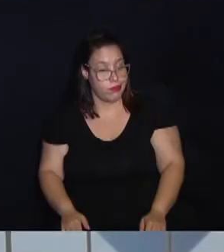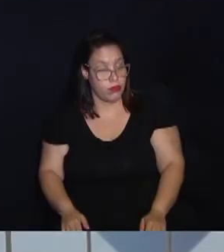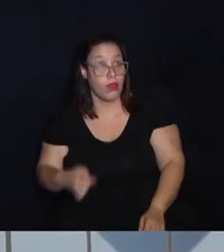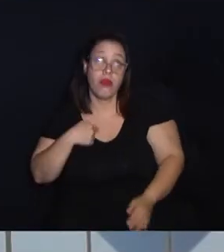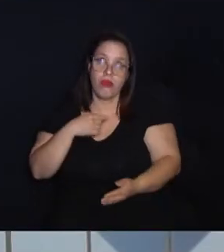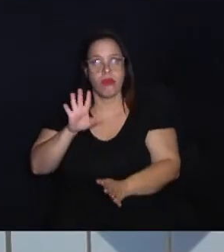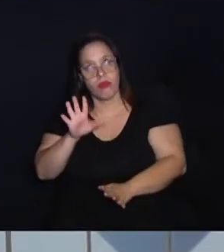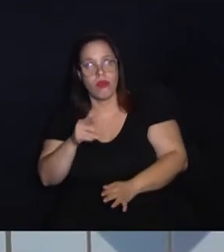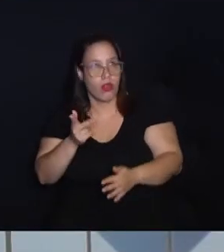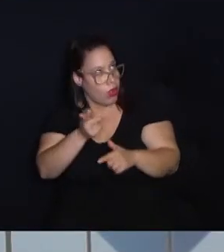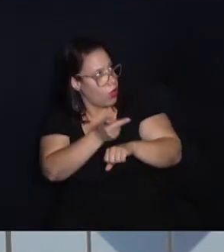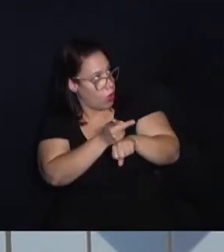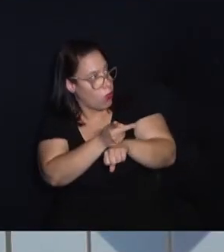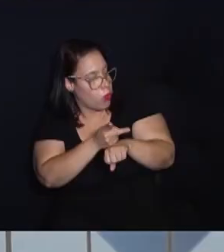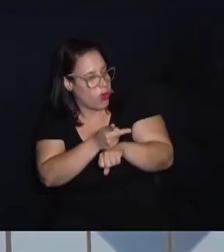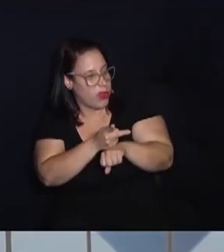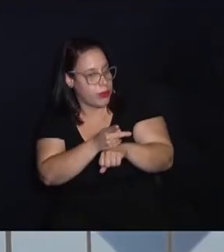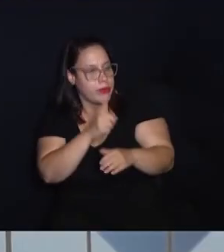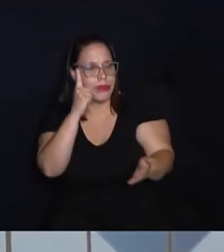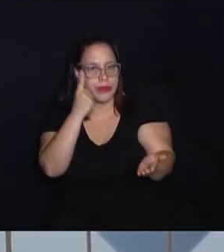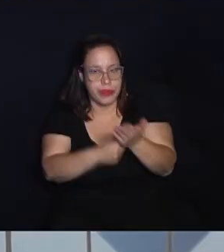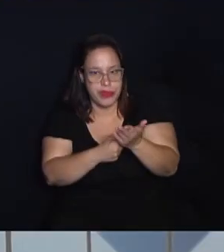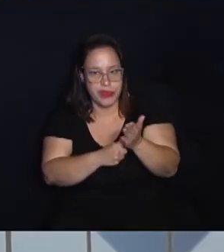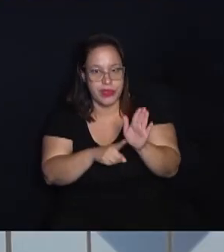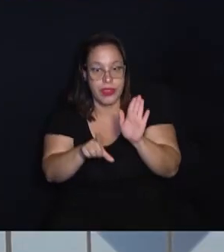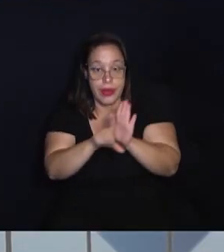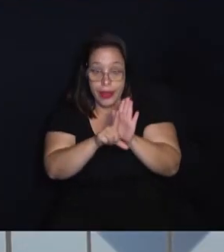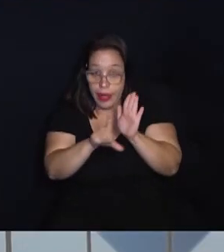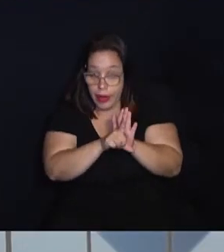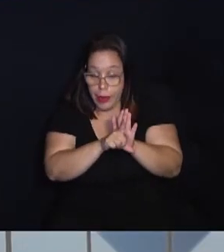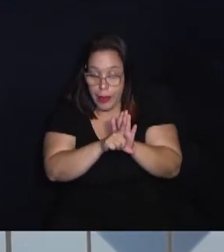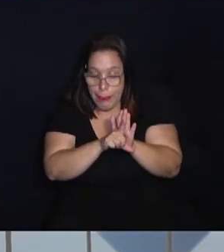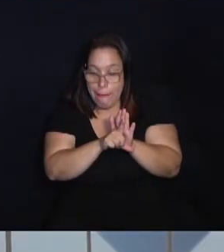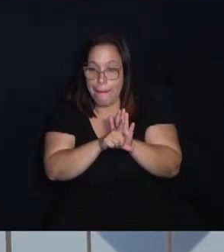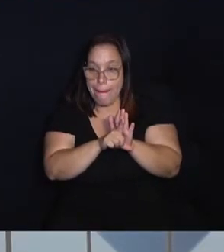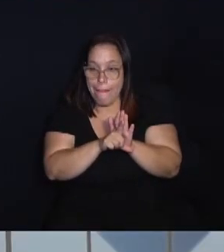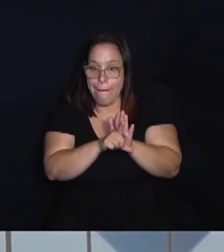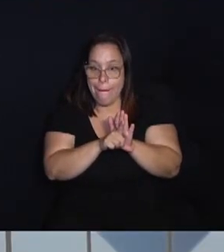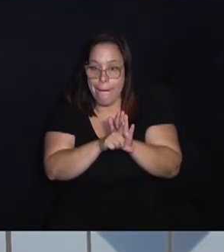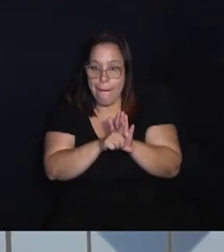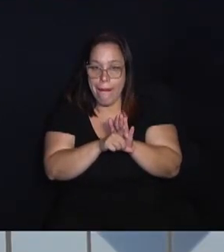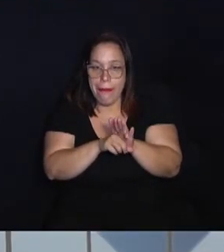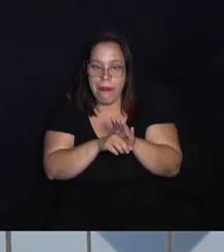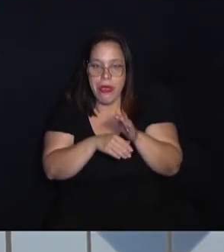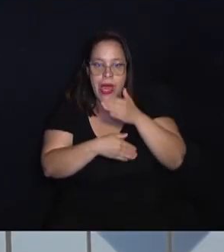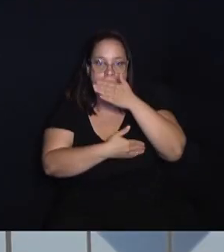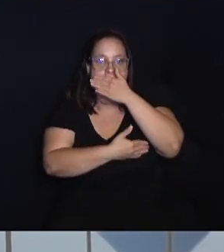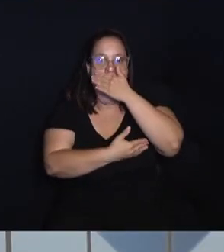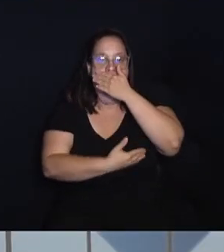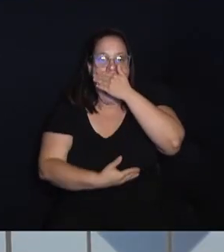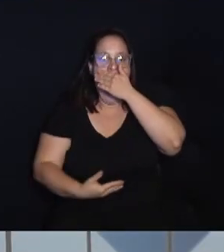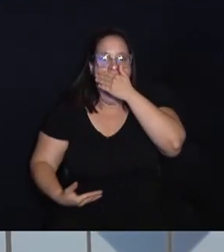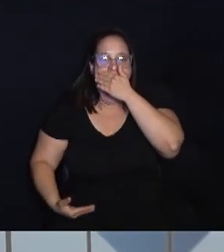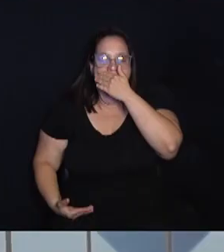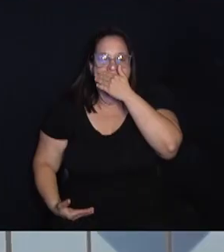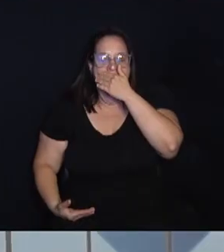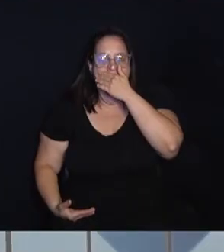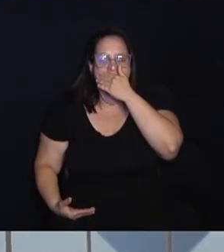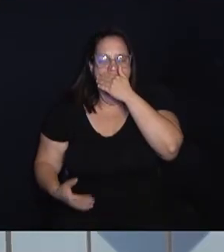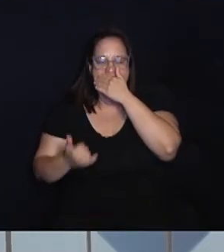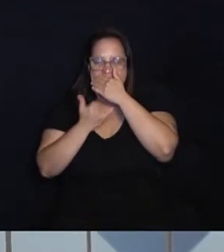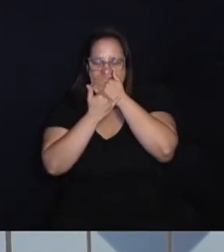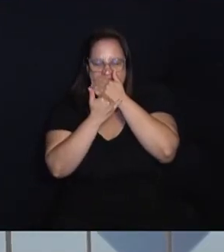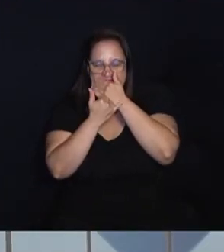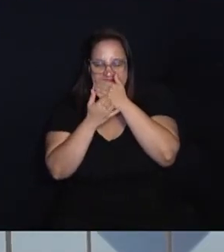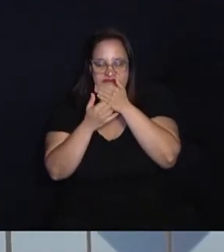menos, procuro cumprir aquilo que está na lei orgânica. O artigo da lei orgânica fala que o governo do município é exercido conjuntamente